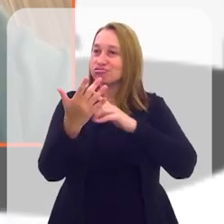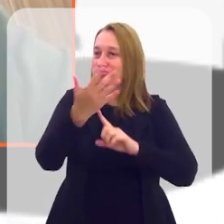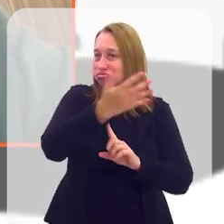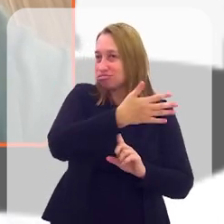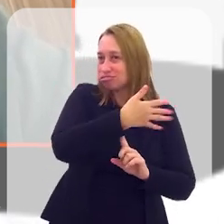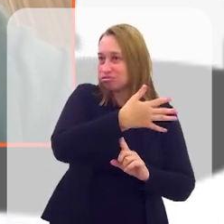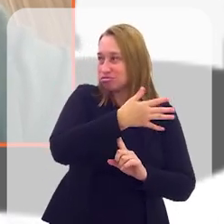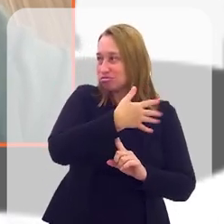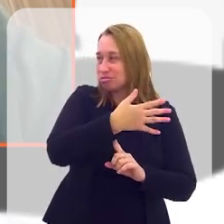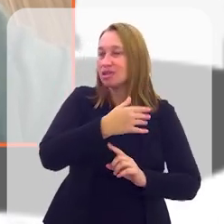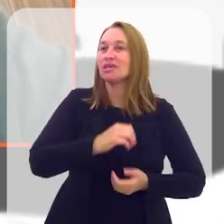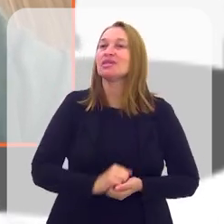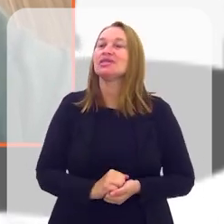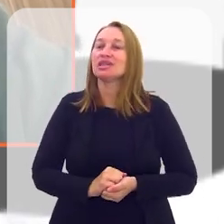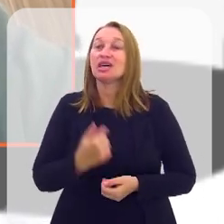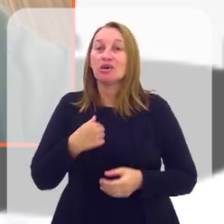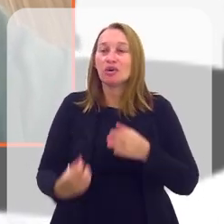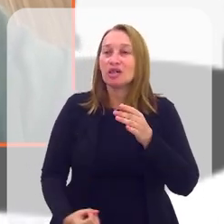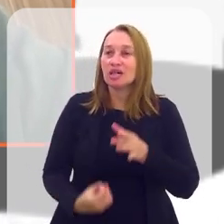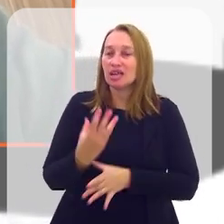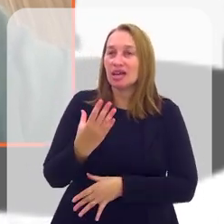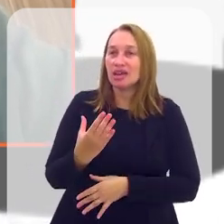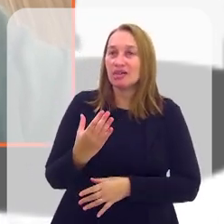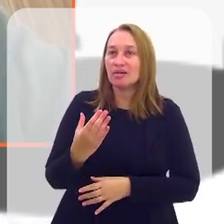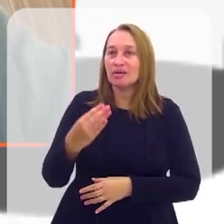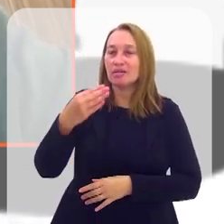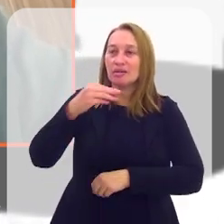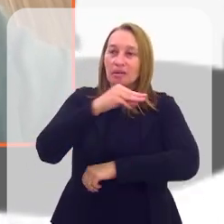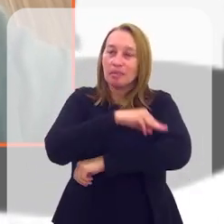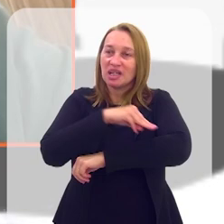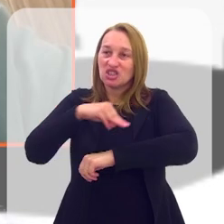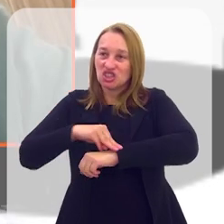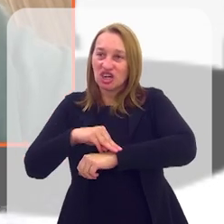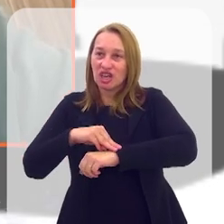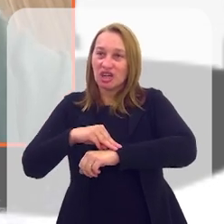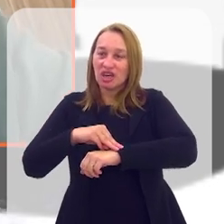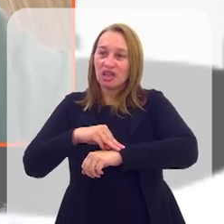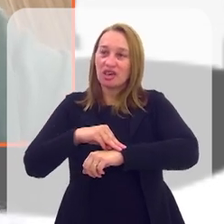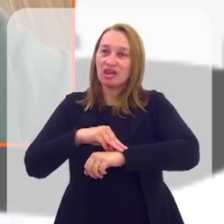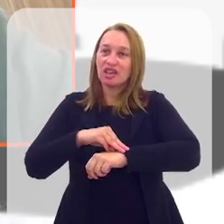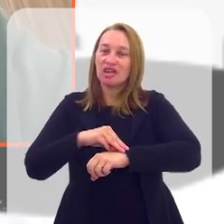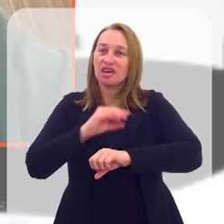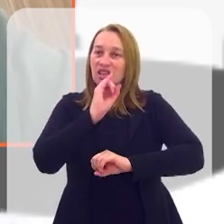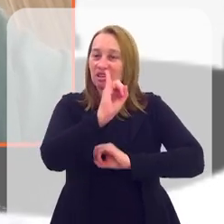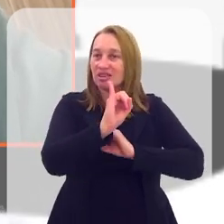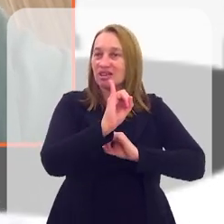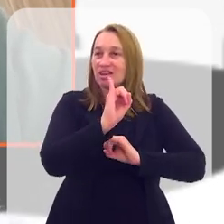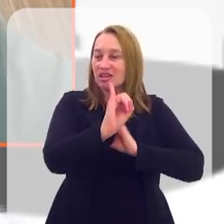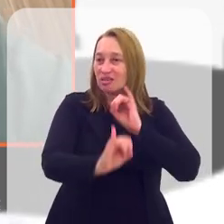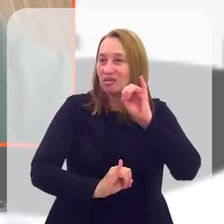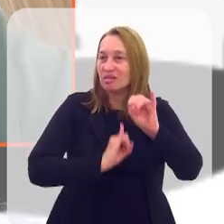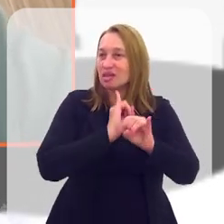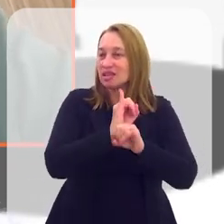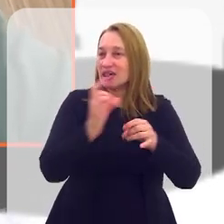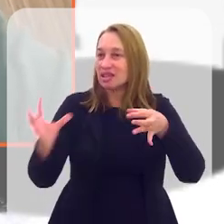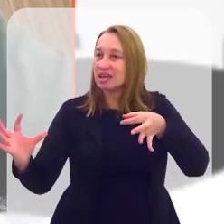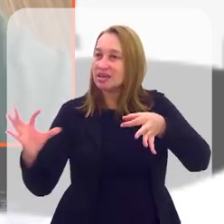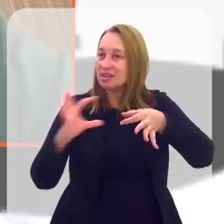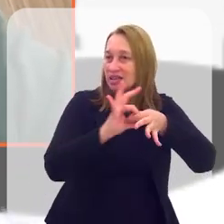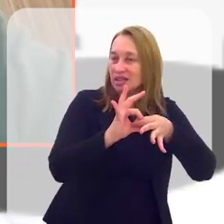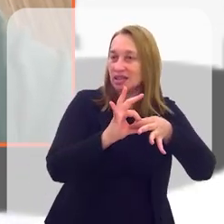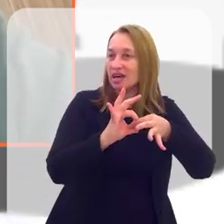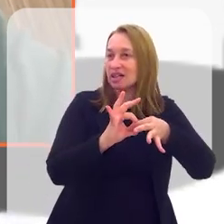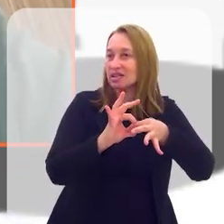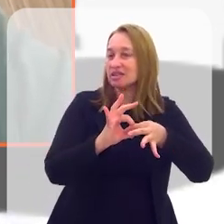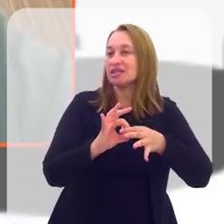digital, do acesso aí às redes. Criei o Magé Conectada quando fui secretário de governo em Magé, em